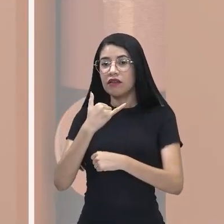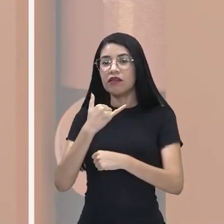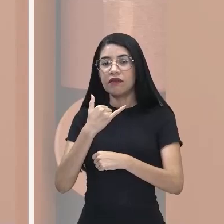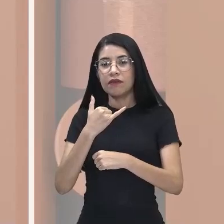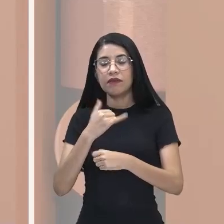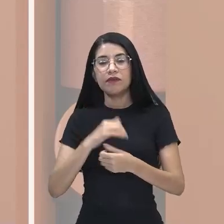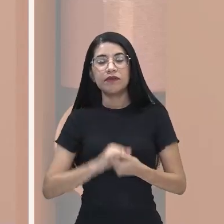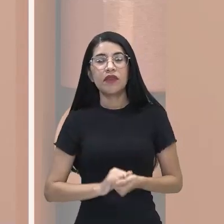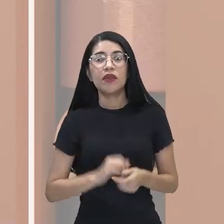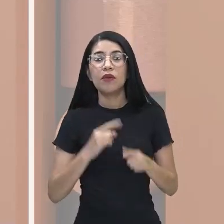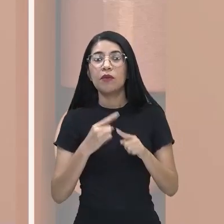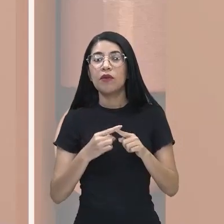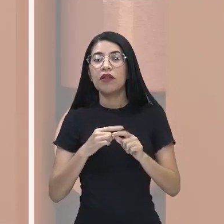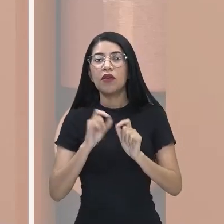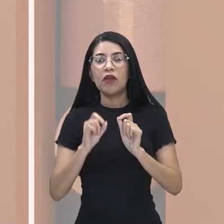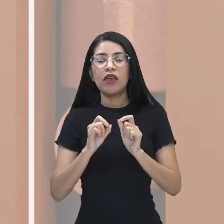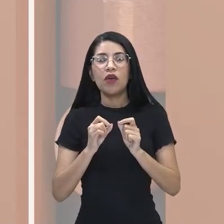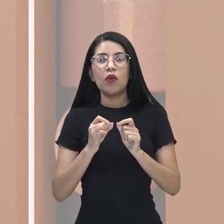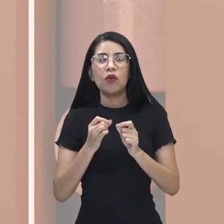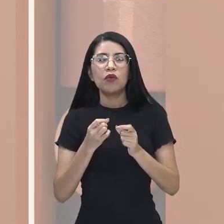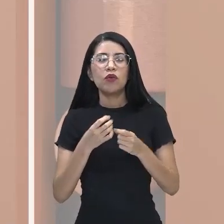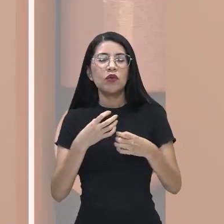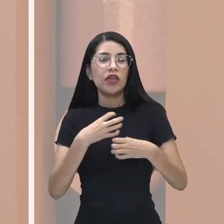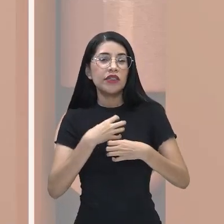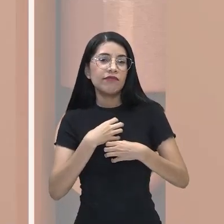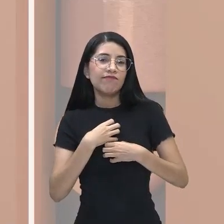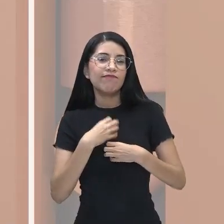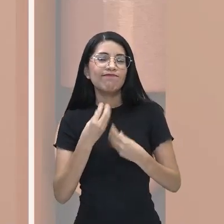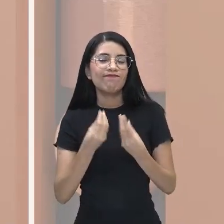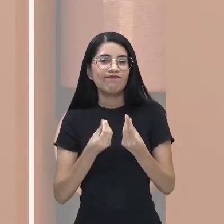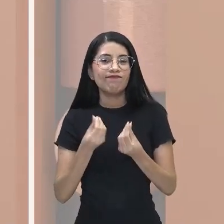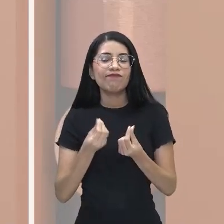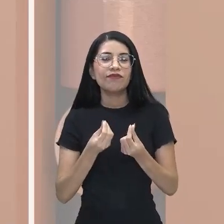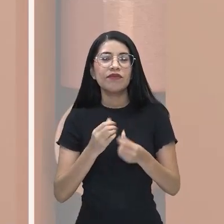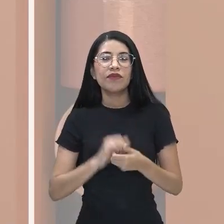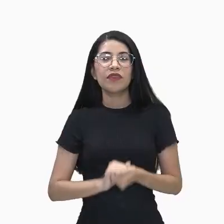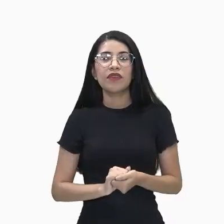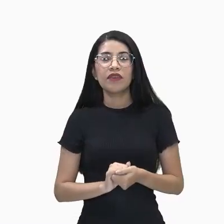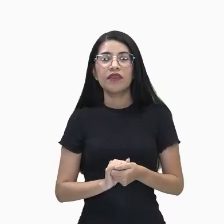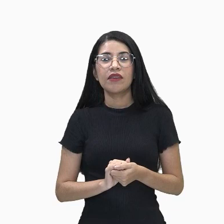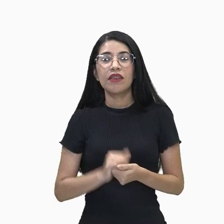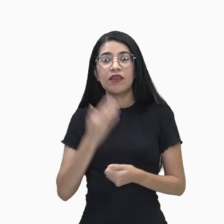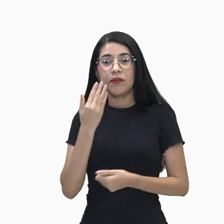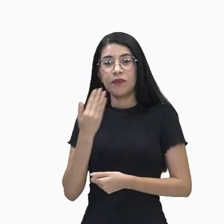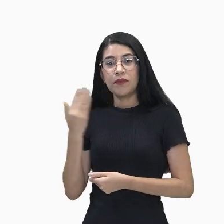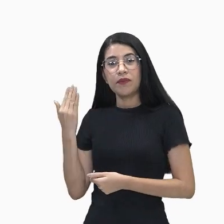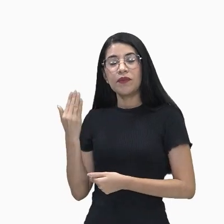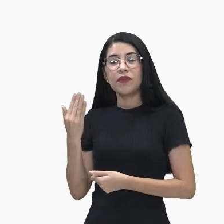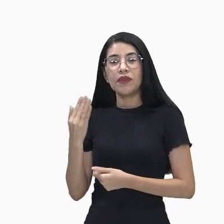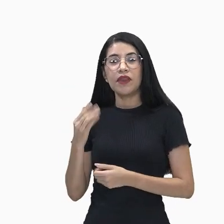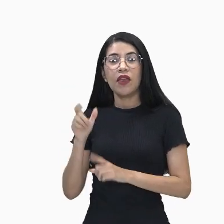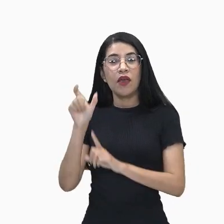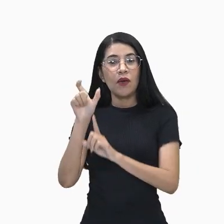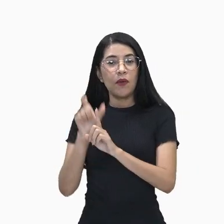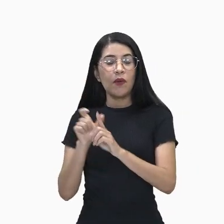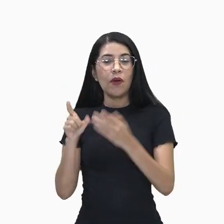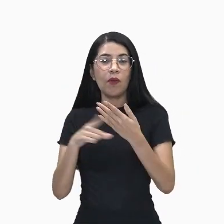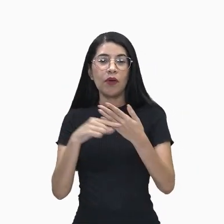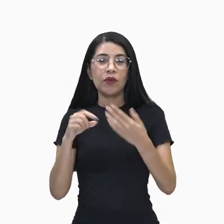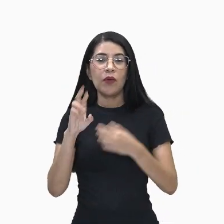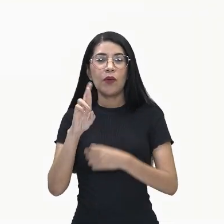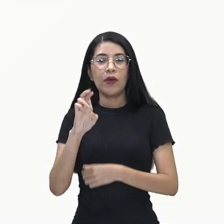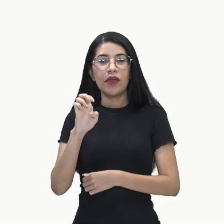enganosa por causa das nossas sensações, tá bom? Quem fala para nós isso aí é esse camaradazinho aí, querem ver? Tá aí, olha, tá aí ele, René